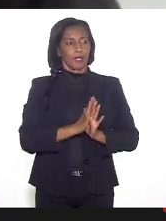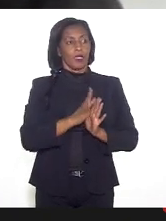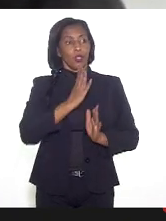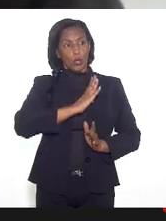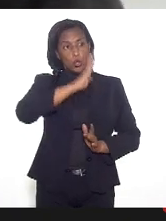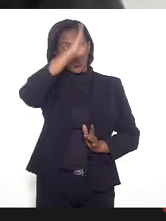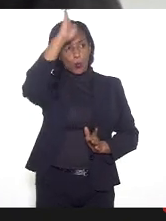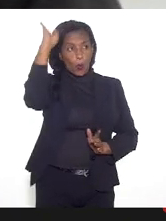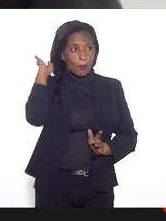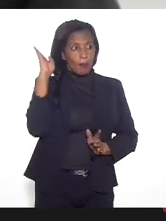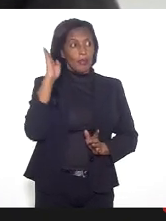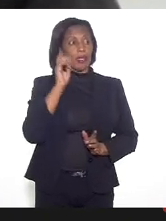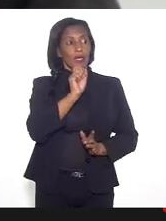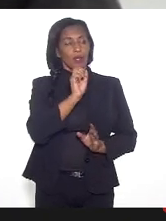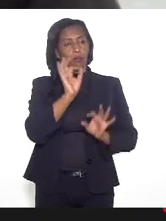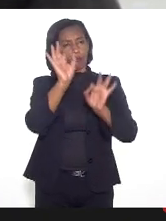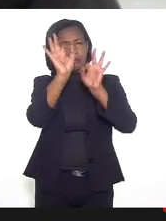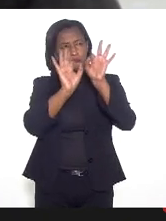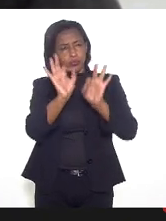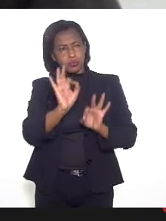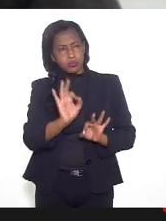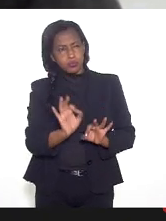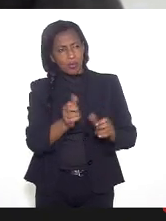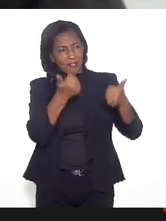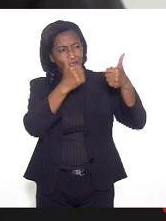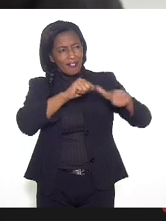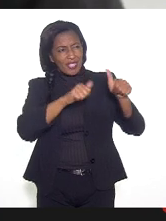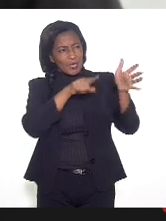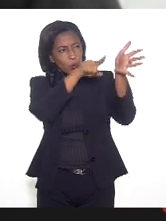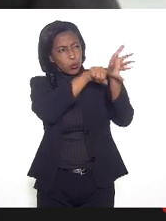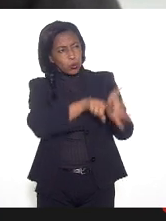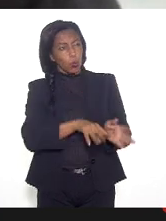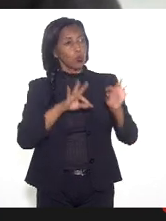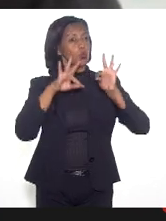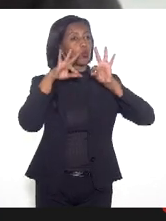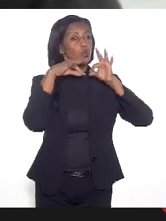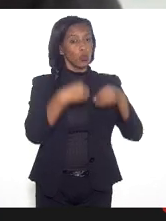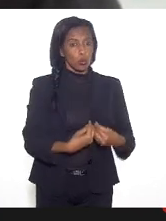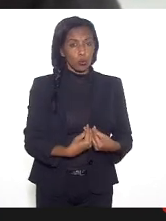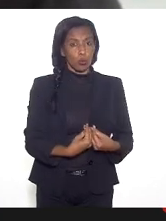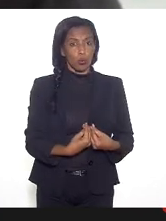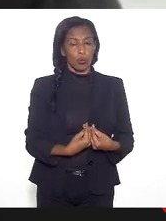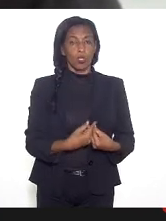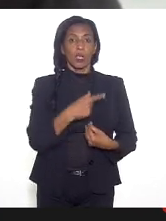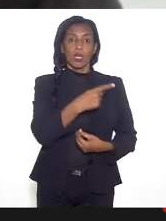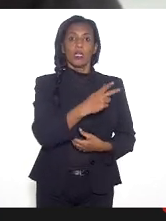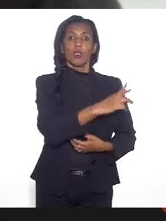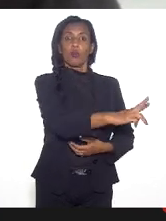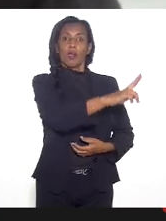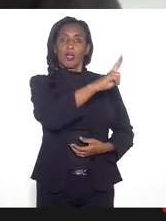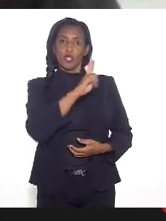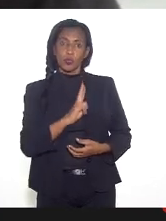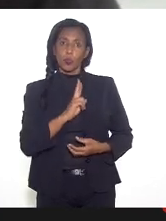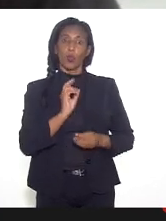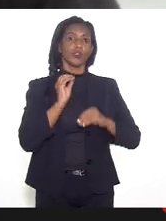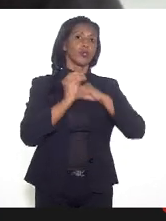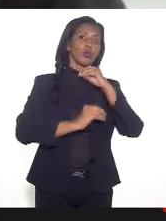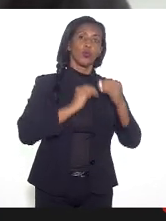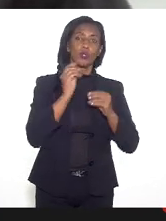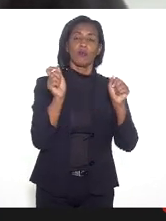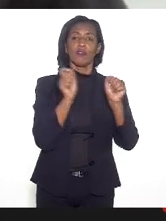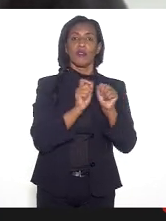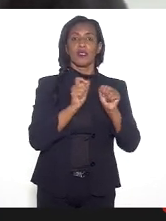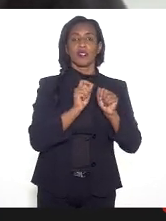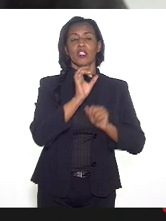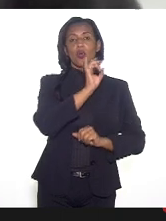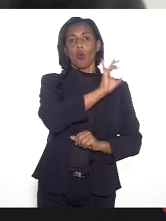processos e nos dê uma resposta definitiva sobre que providências estará tomando de acordo com cada concurso, entendeu?